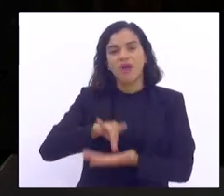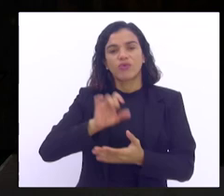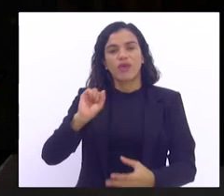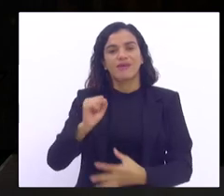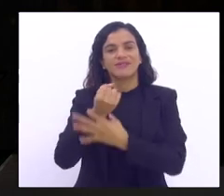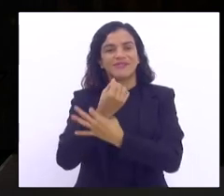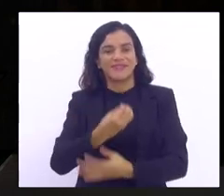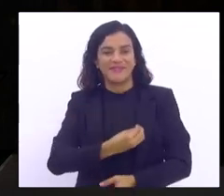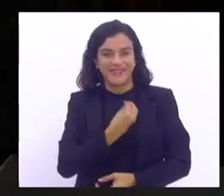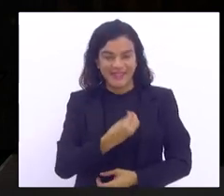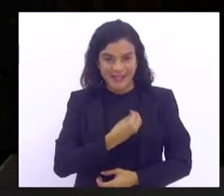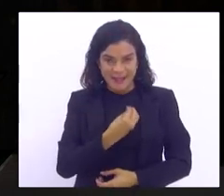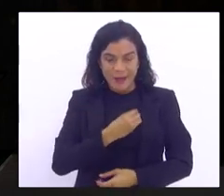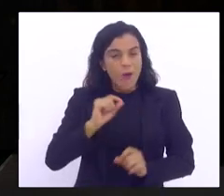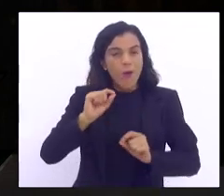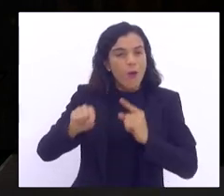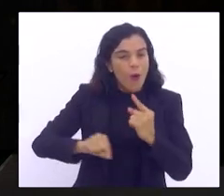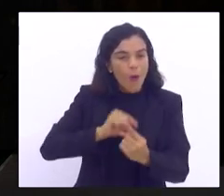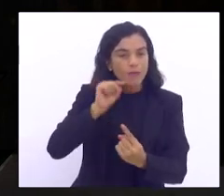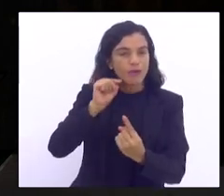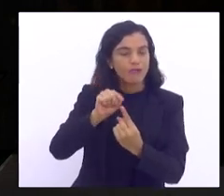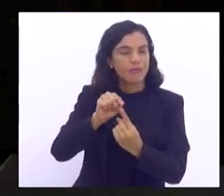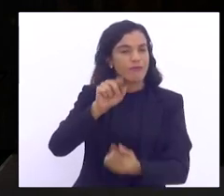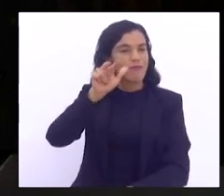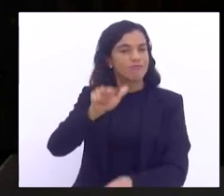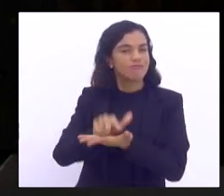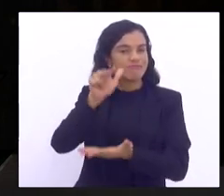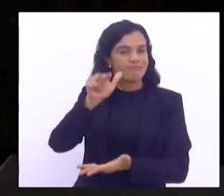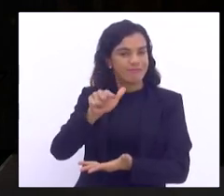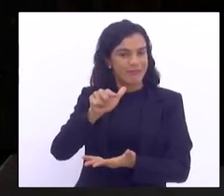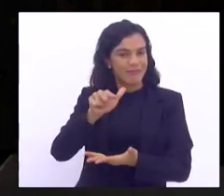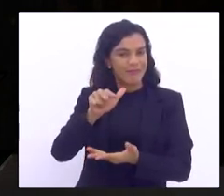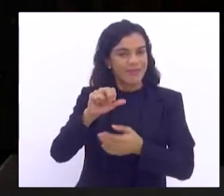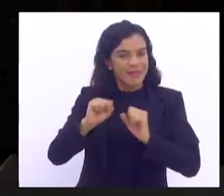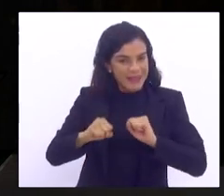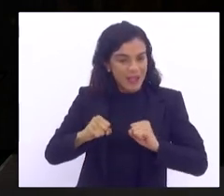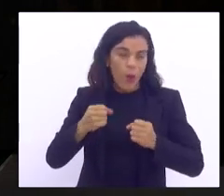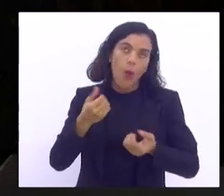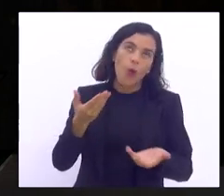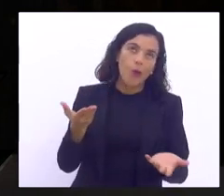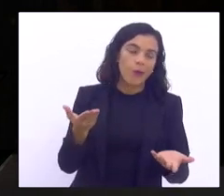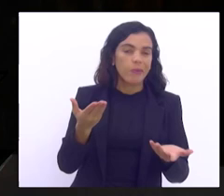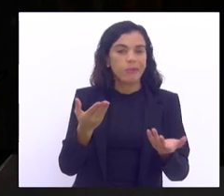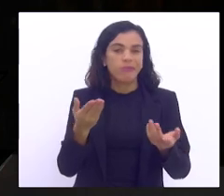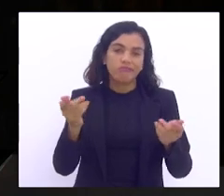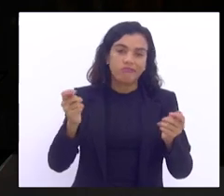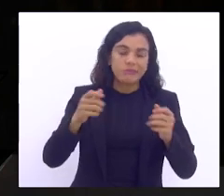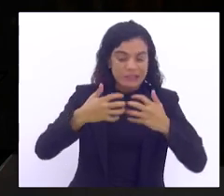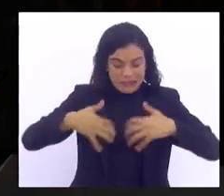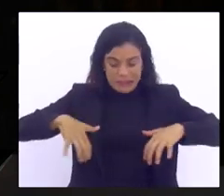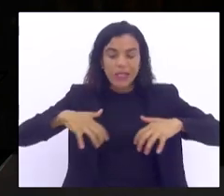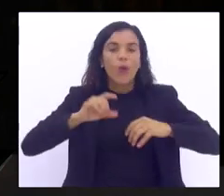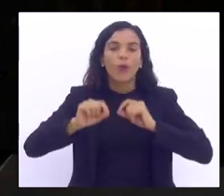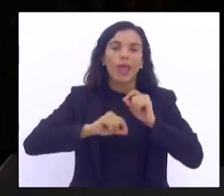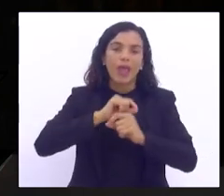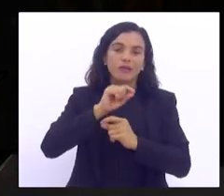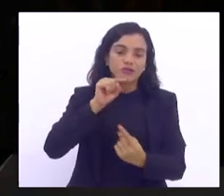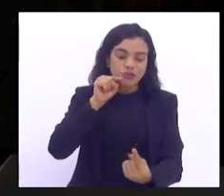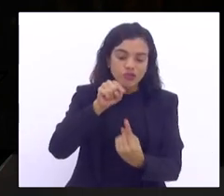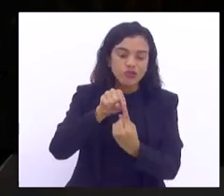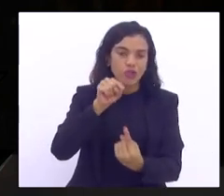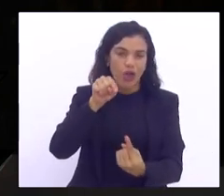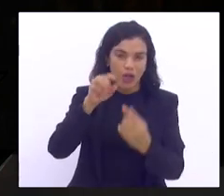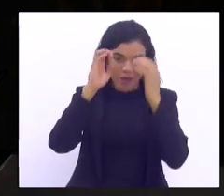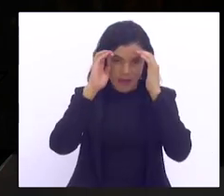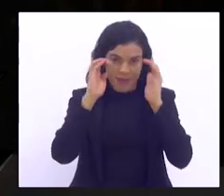assegurar o direito à vida. Tem que ser para legitimar, por assim dizer, ou melhor, tem que ser para apenas